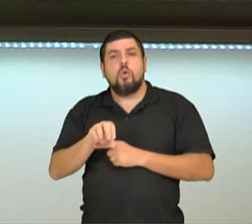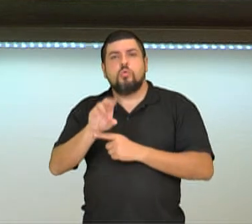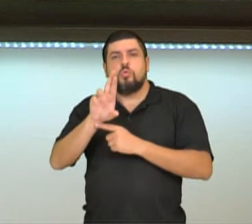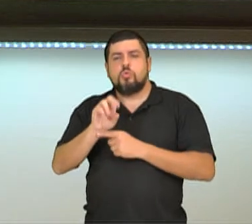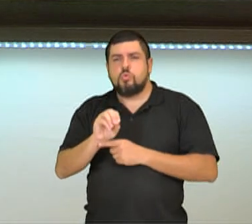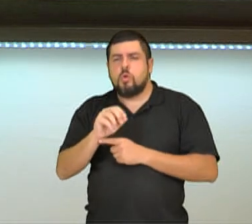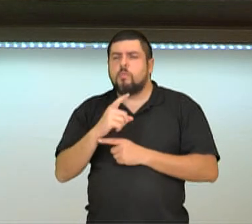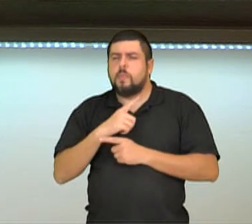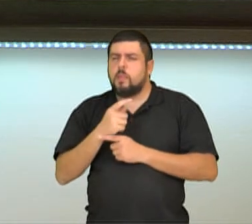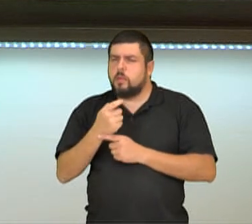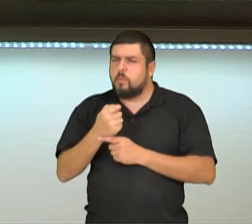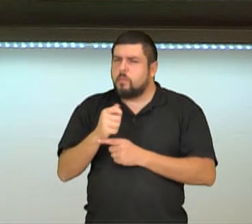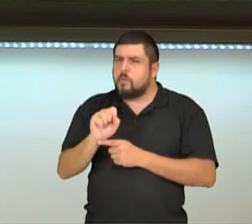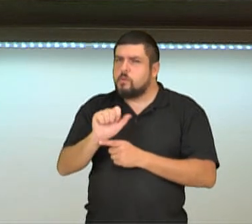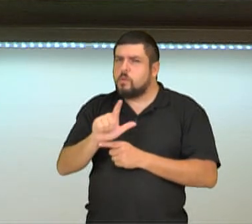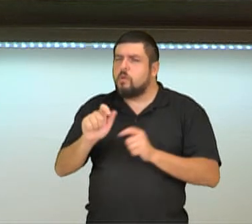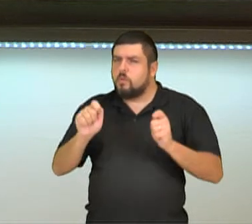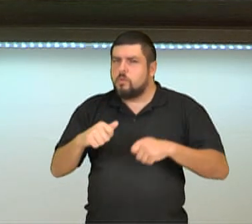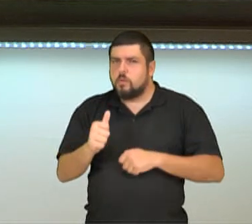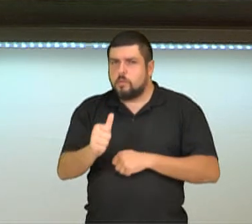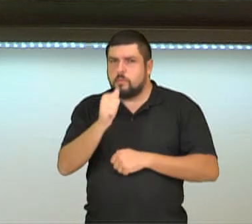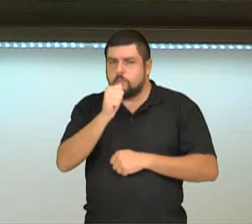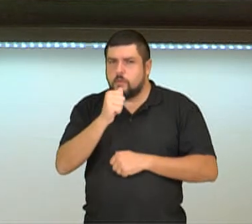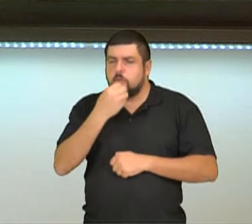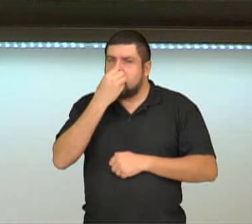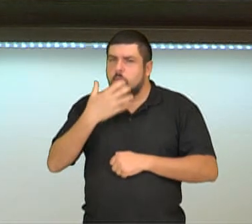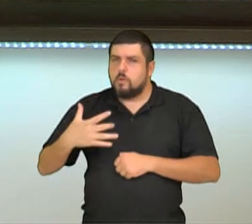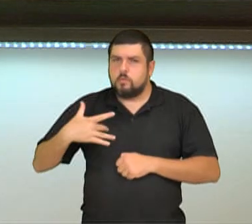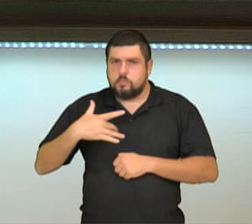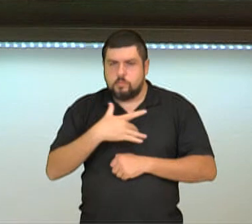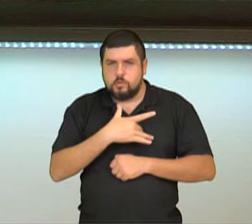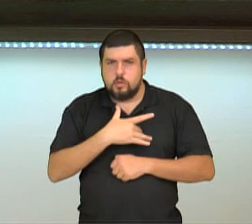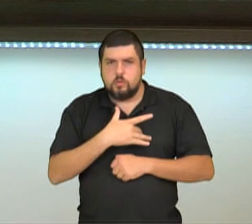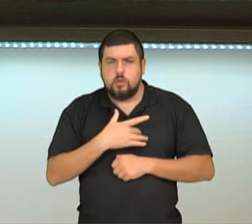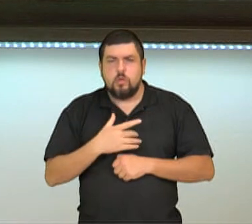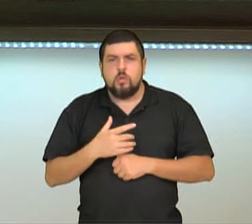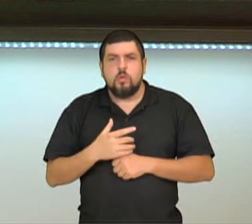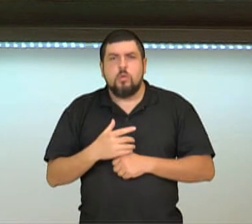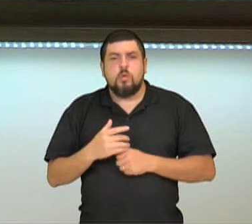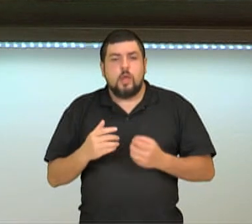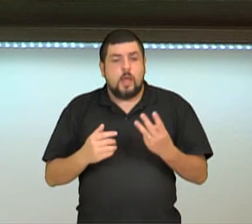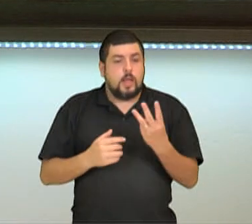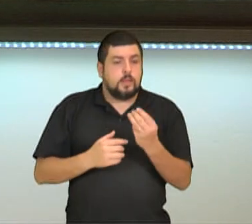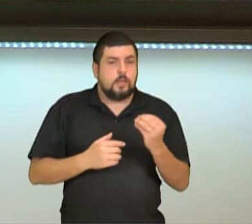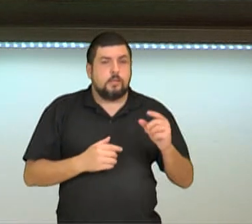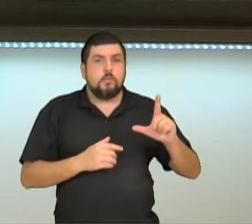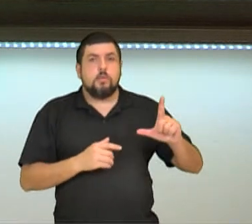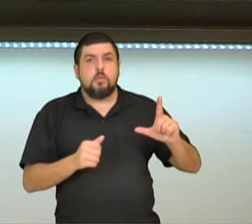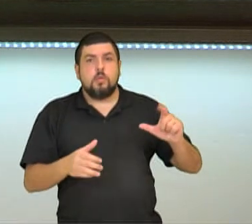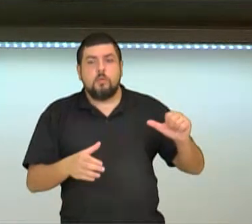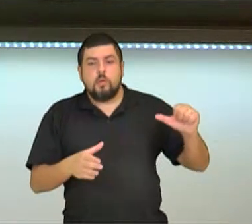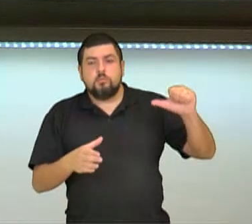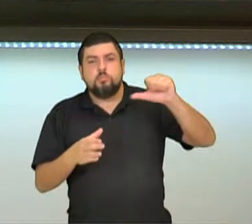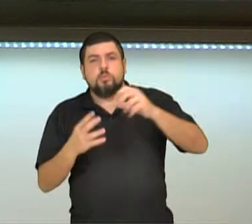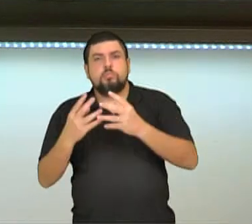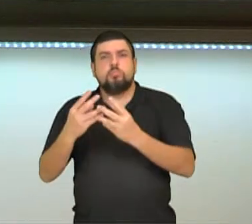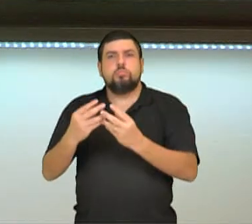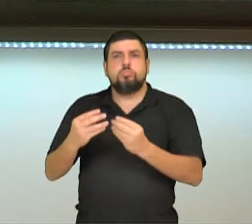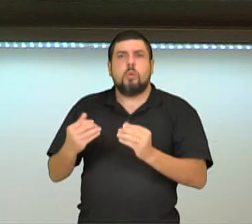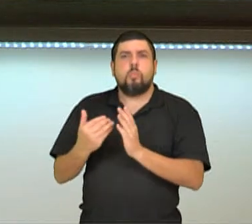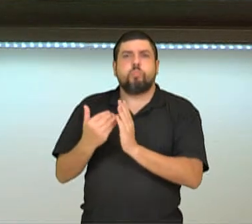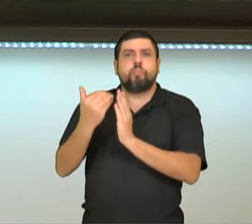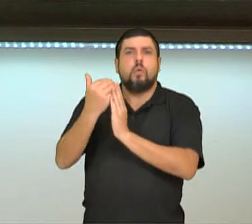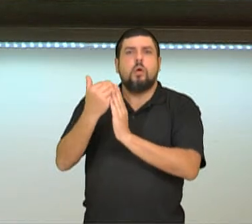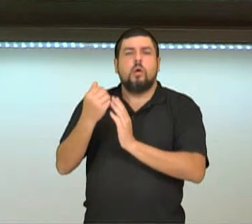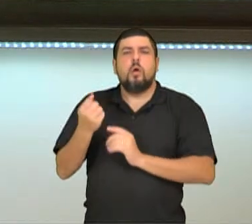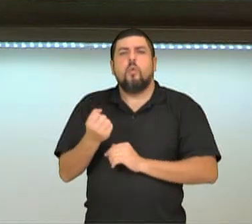uma porcentagem de sal aí e é benéfico para a nossa saúde e podemos beber que vamos se manter hidratado. O que ele quer saber aqui é que ele